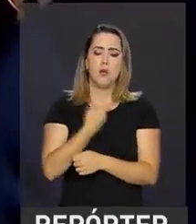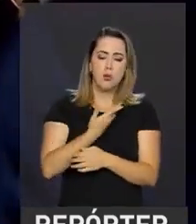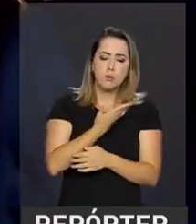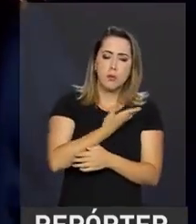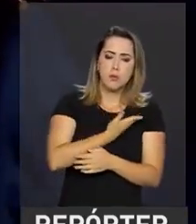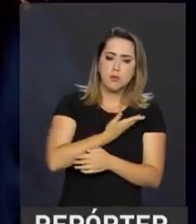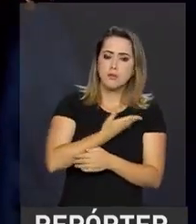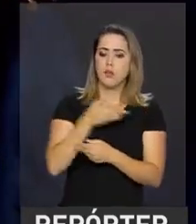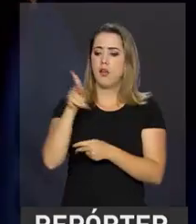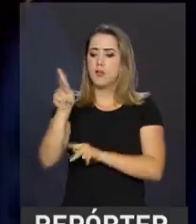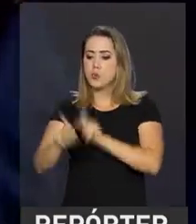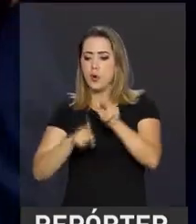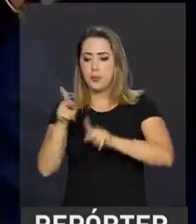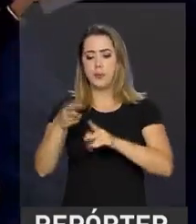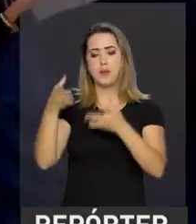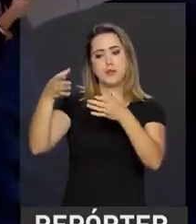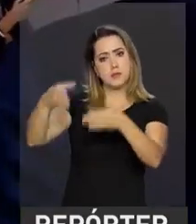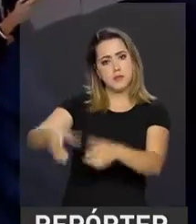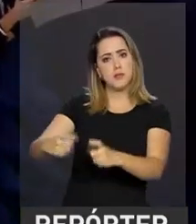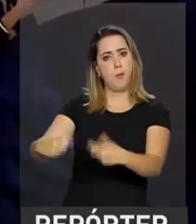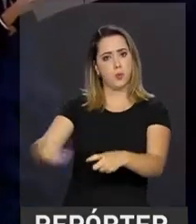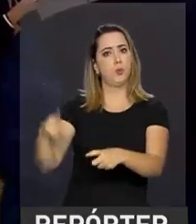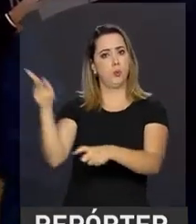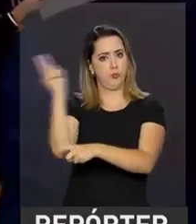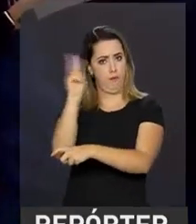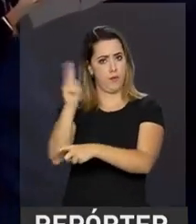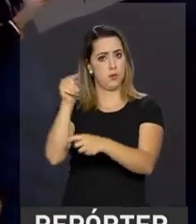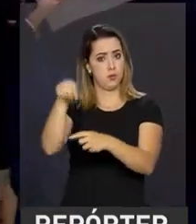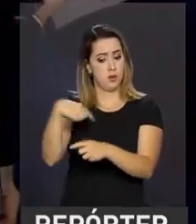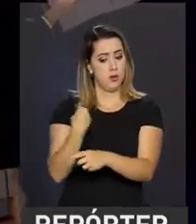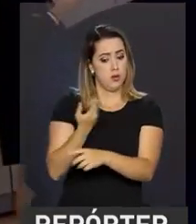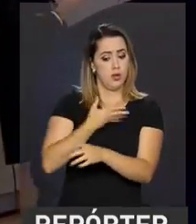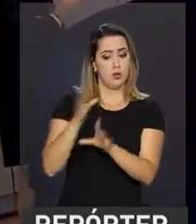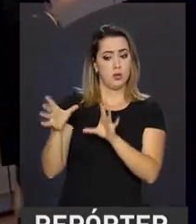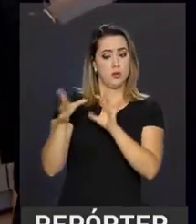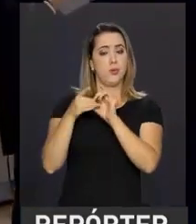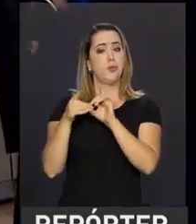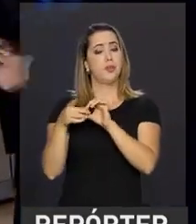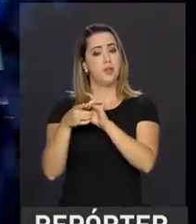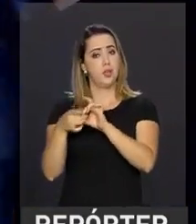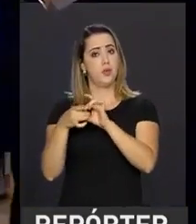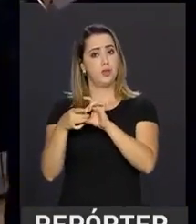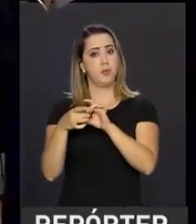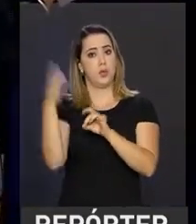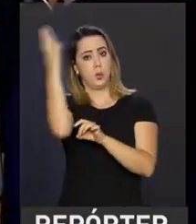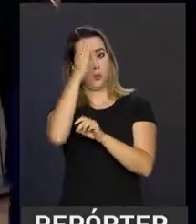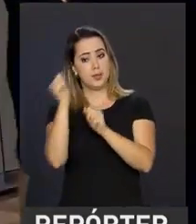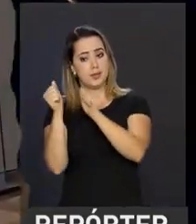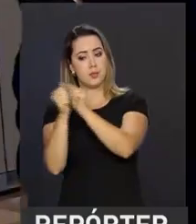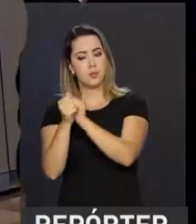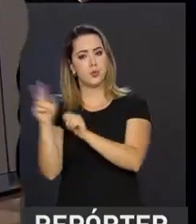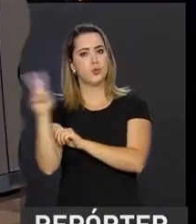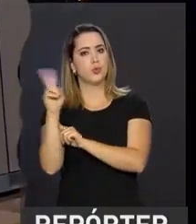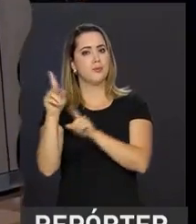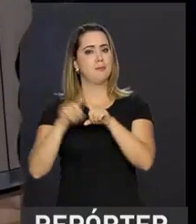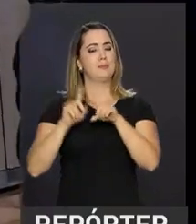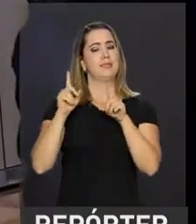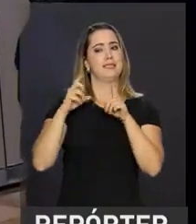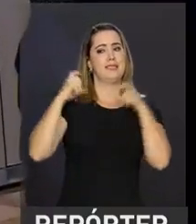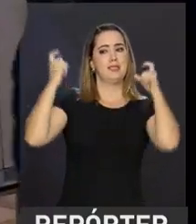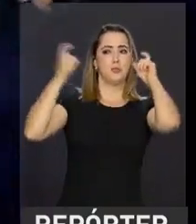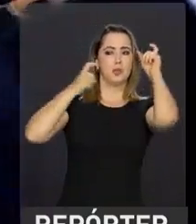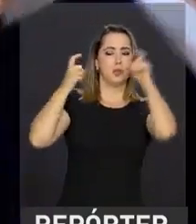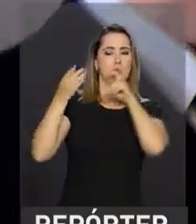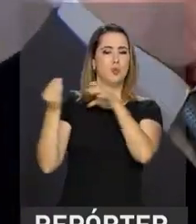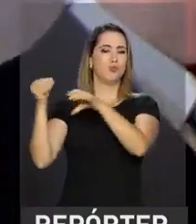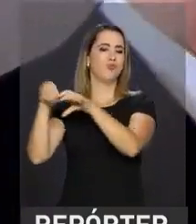amizade com o povo venezuelano e a nossa relação institucional de Estado para Estado, ou seja, do Brasil com a Venezuela, mas preocupados com o